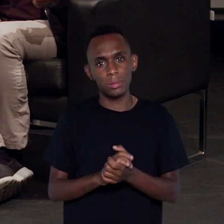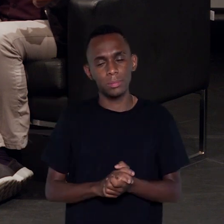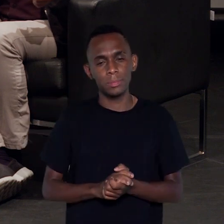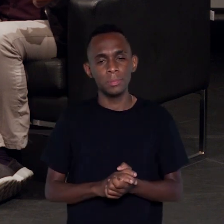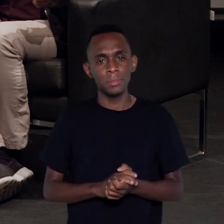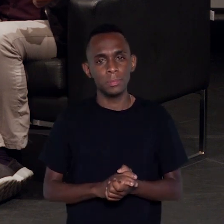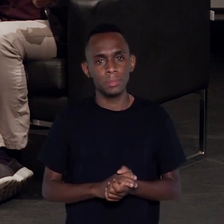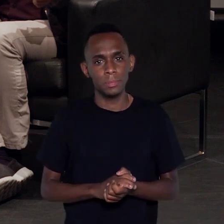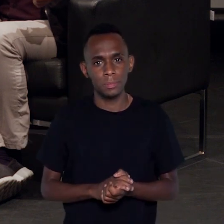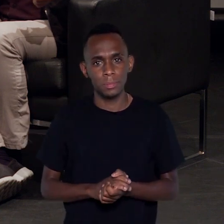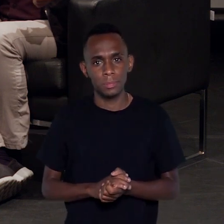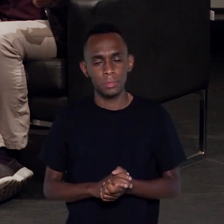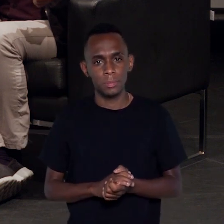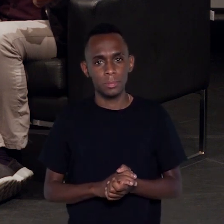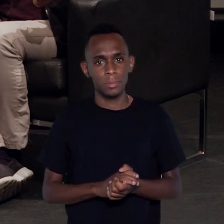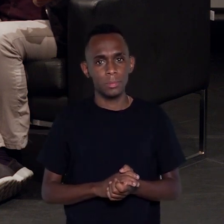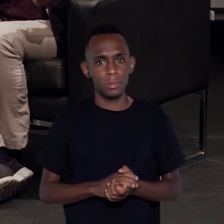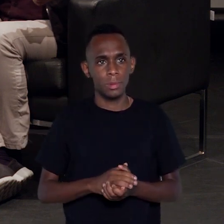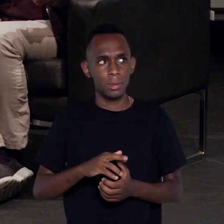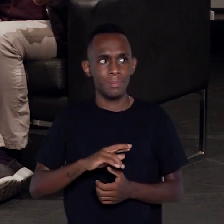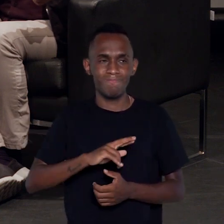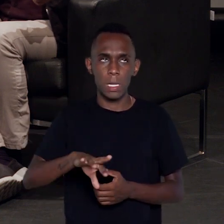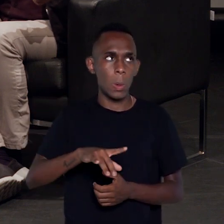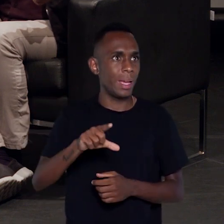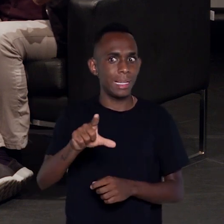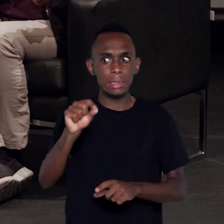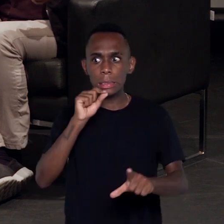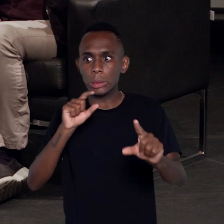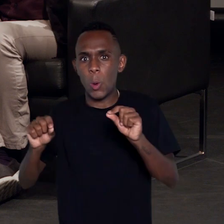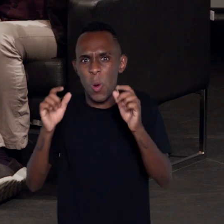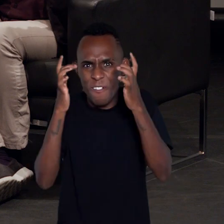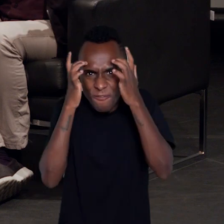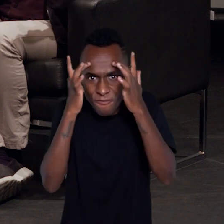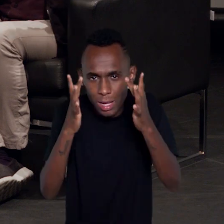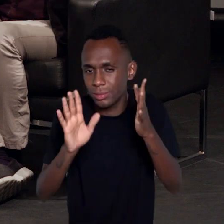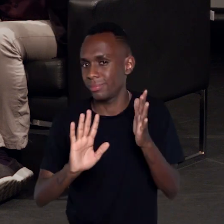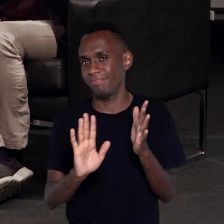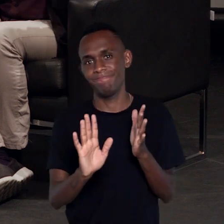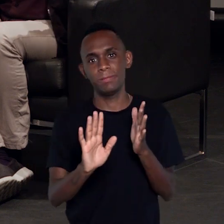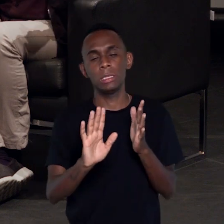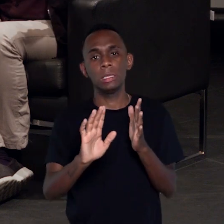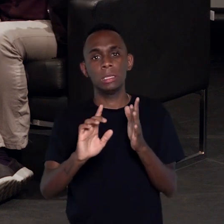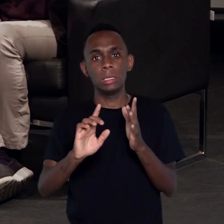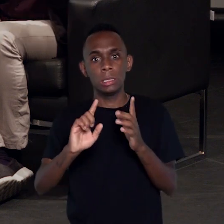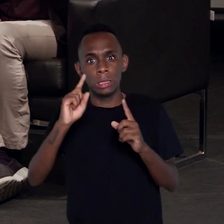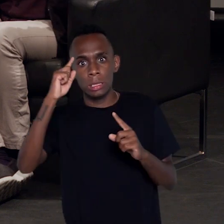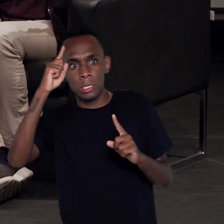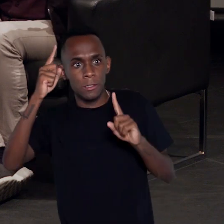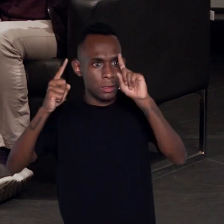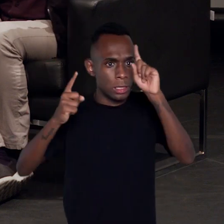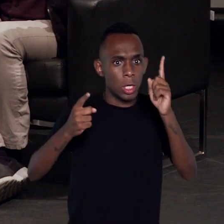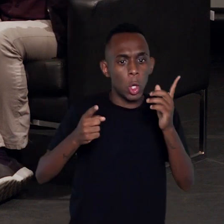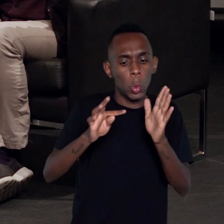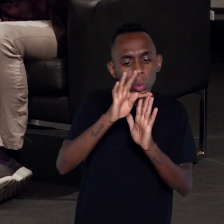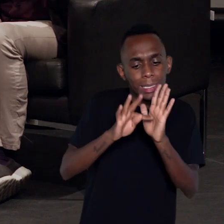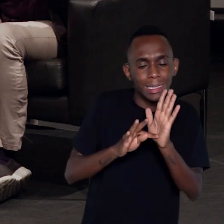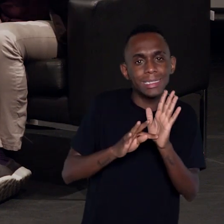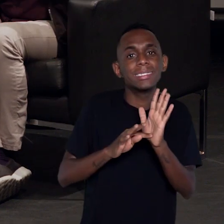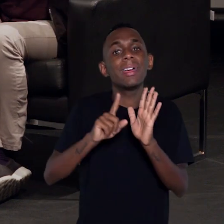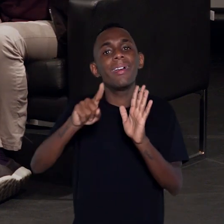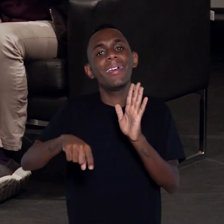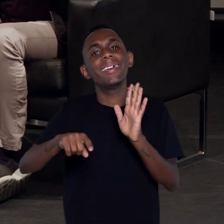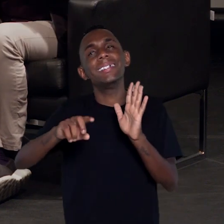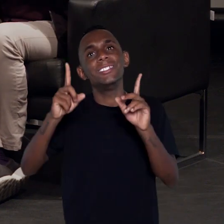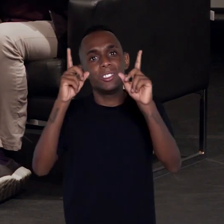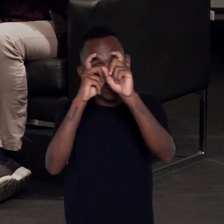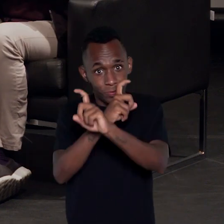Então, não são escolhas fáceis, né? A escolha criativa, a escolha narrativa, a escolha do texto